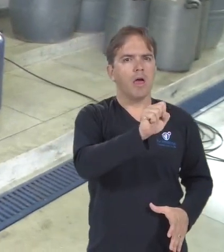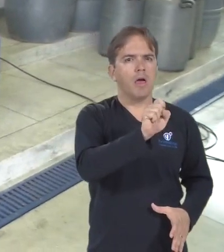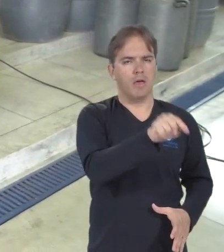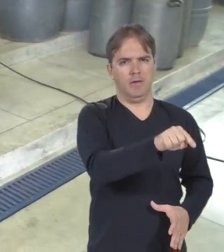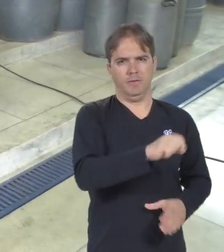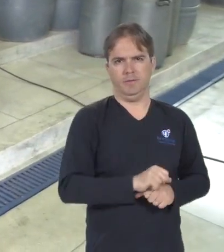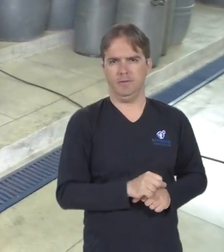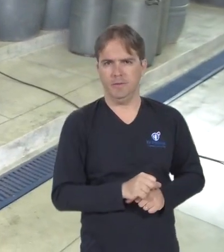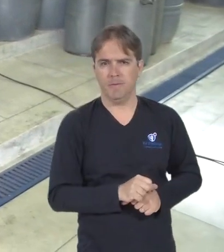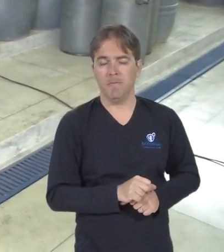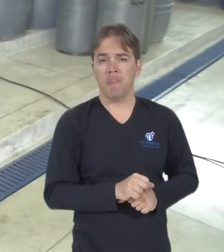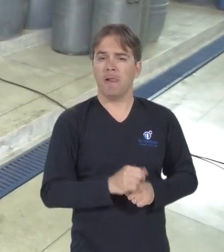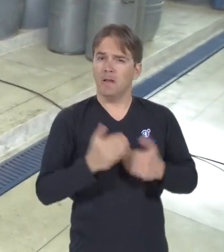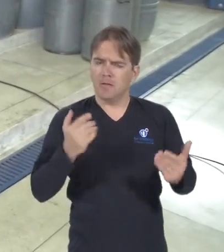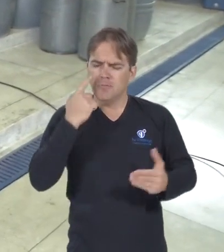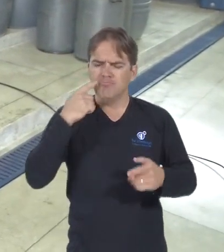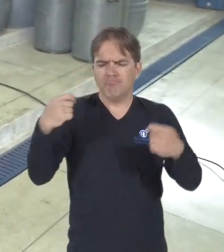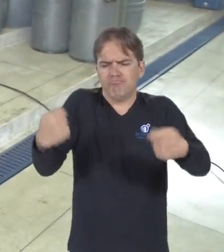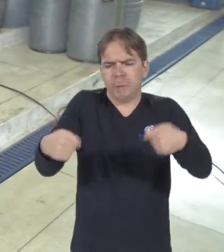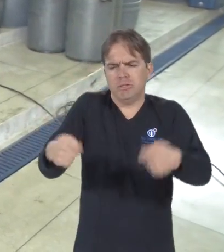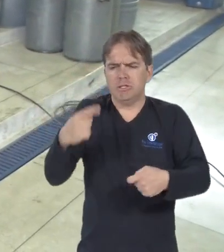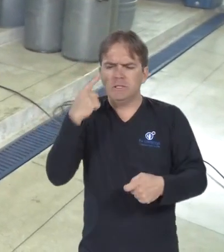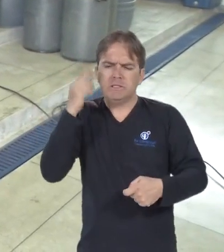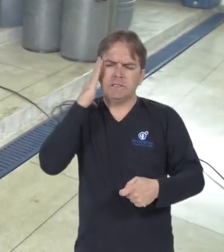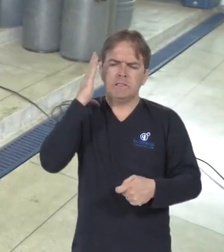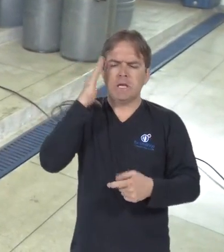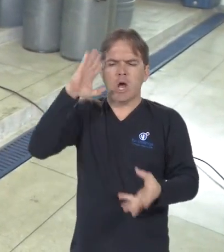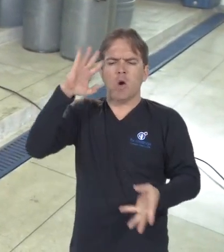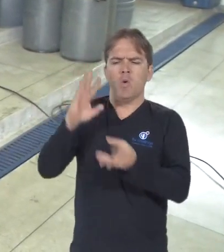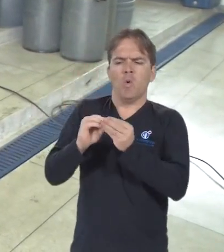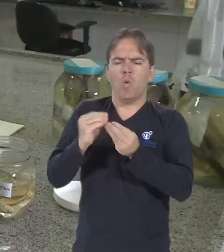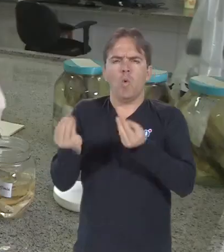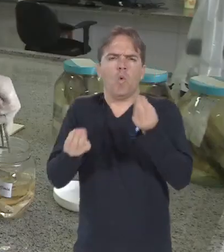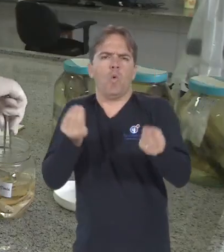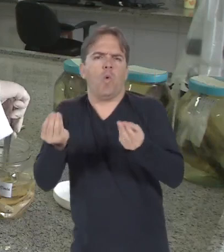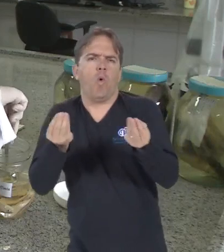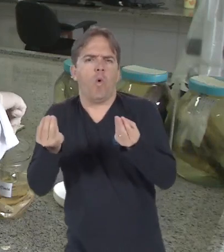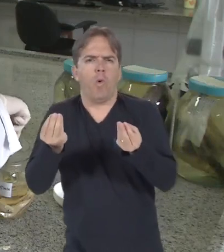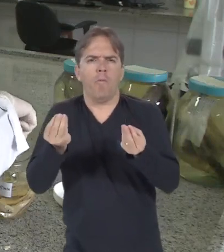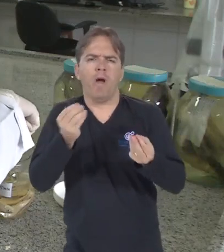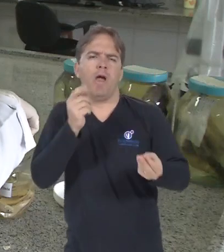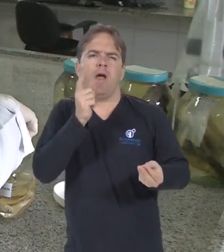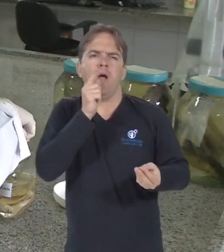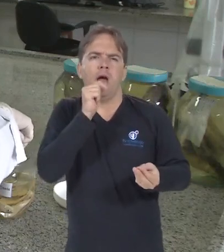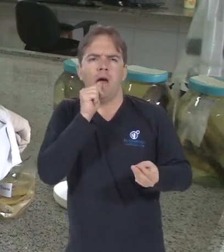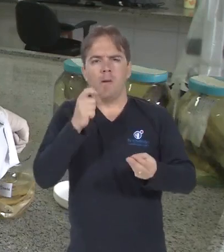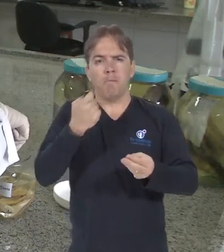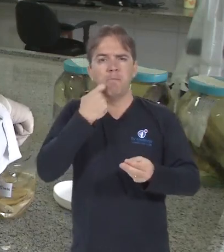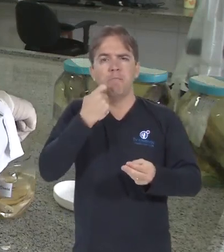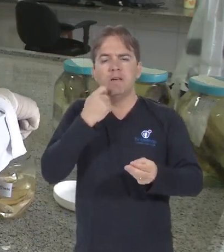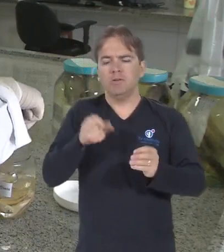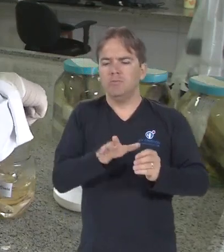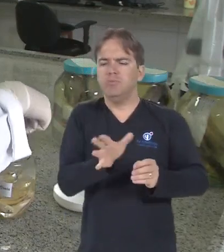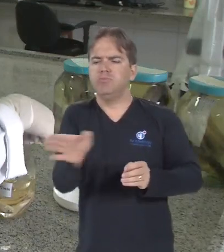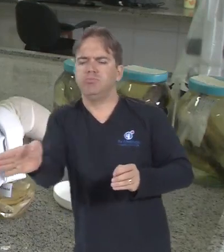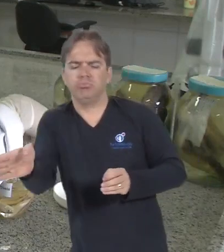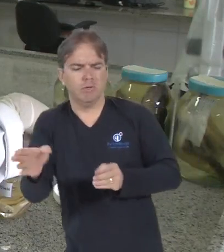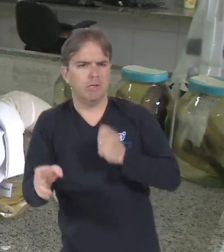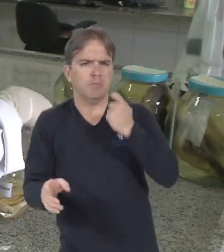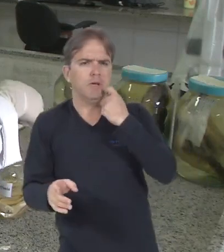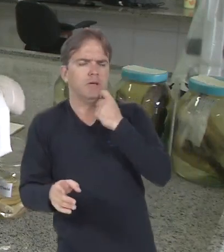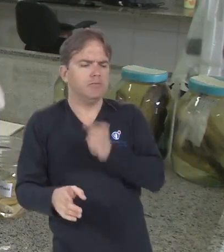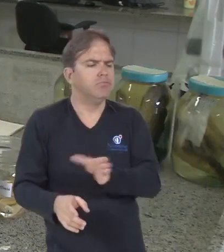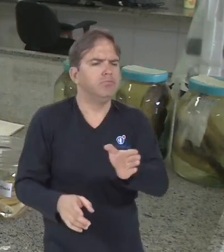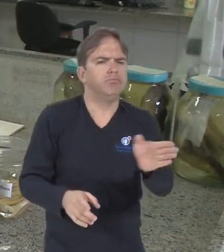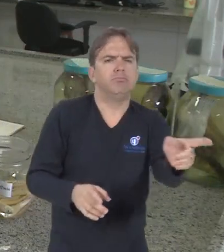gente tinha essa necessidade de entender e compreender como que a dinâmica da comunidade de